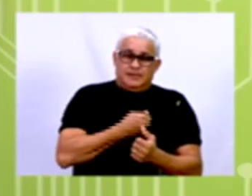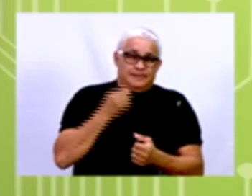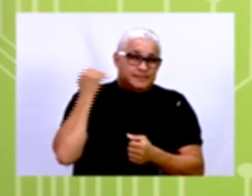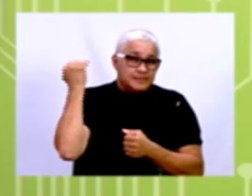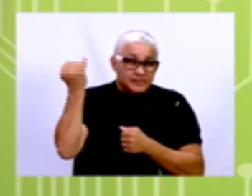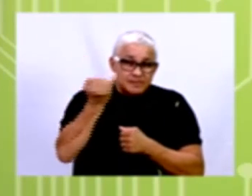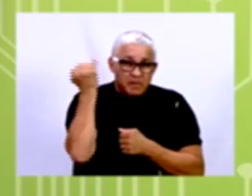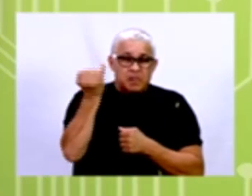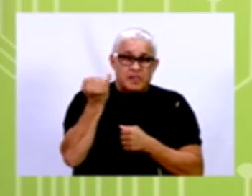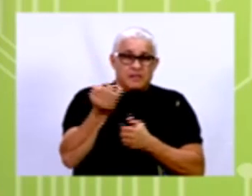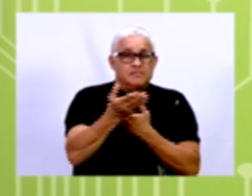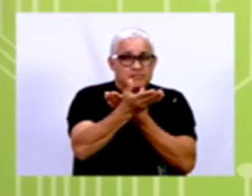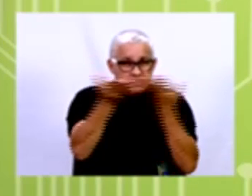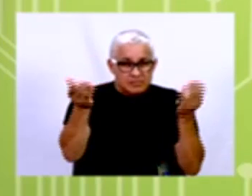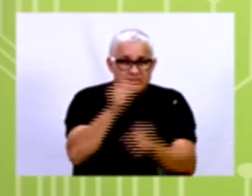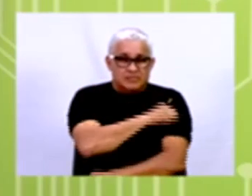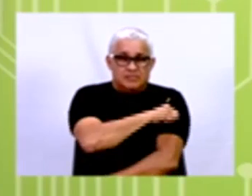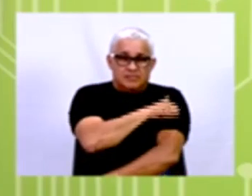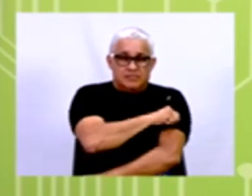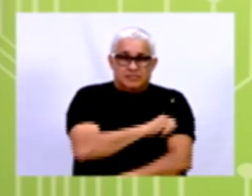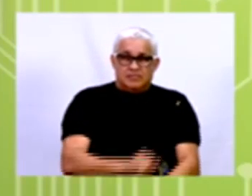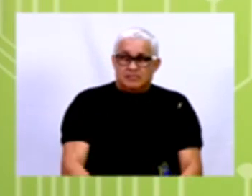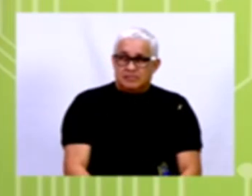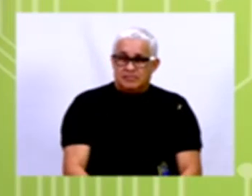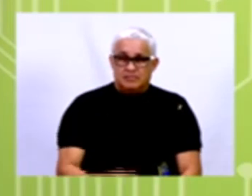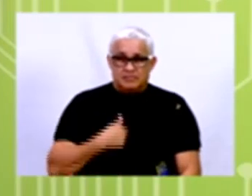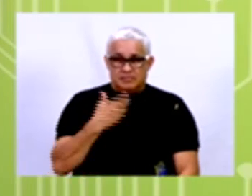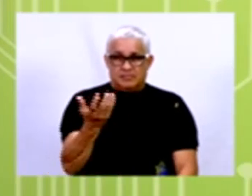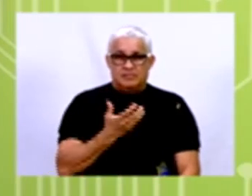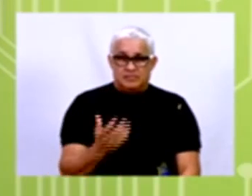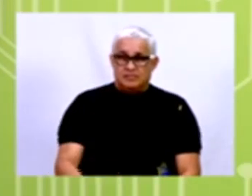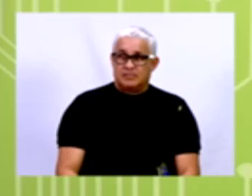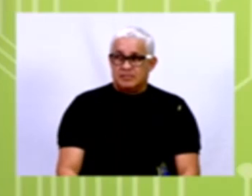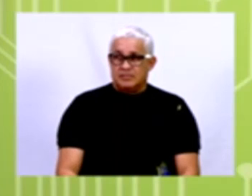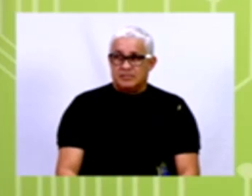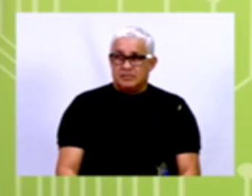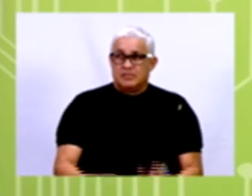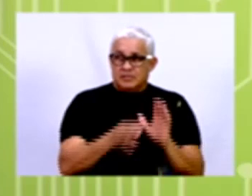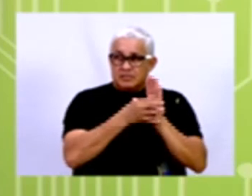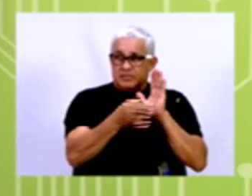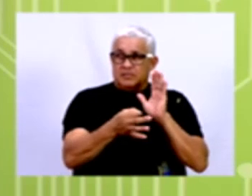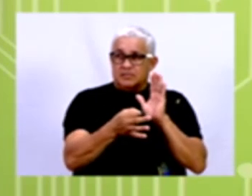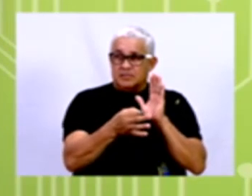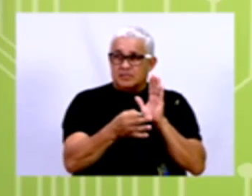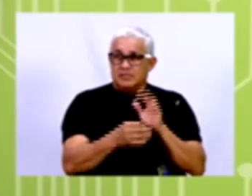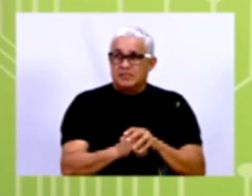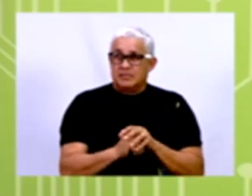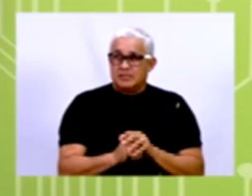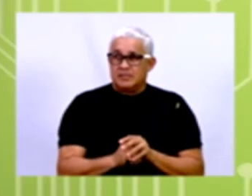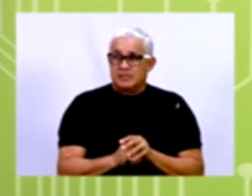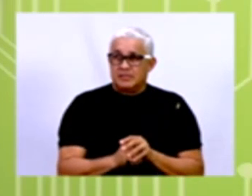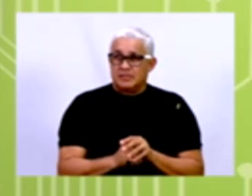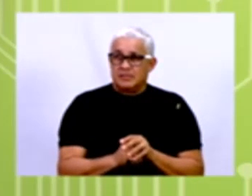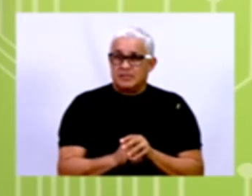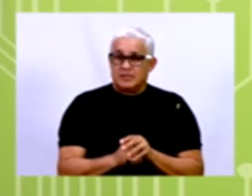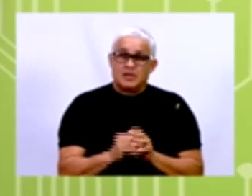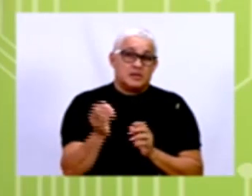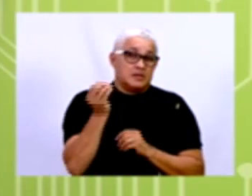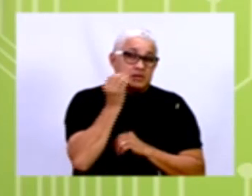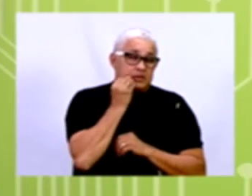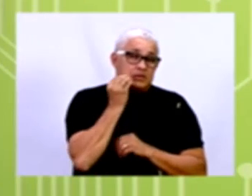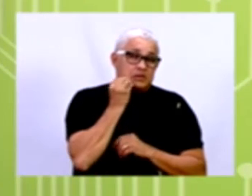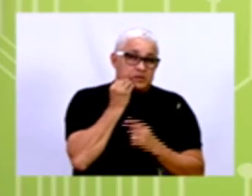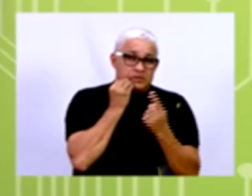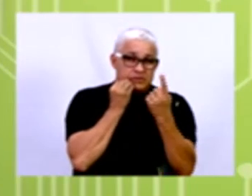importantíssimos. E de vocês, alunos, eu quero frisar, eu disse no início, mas quero frisar, é uma